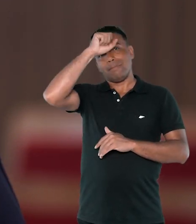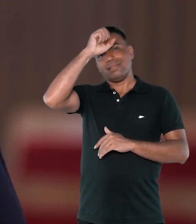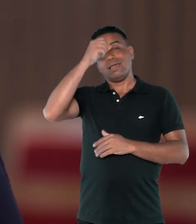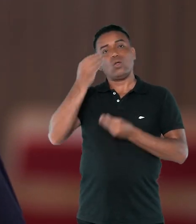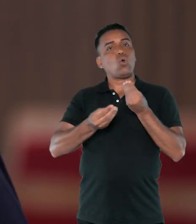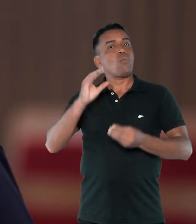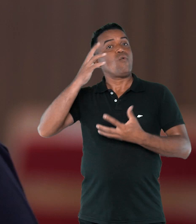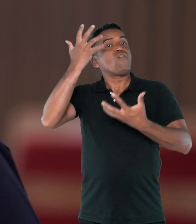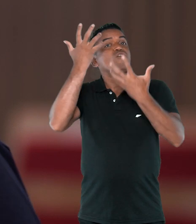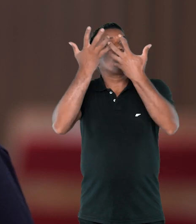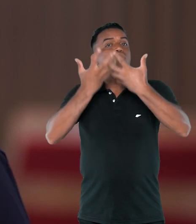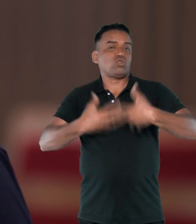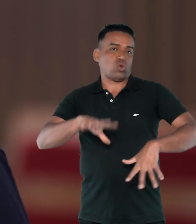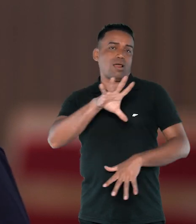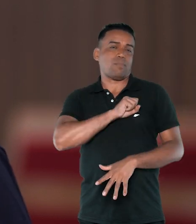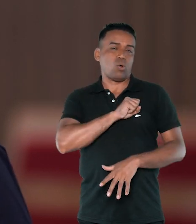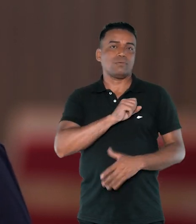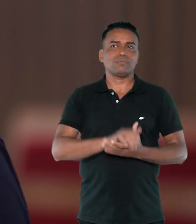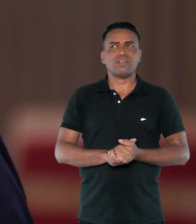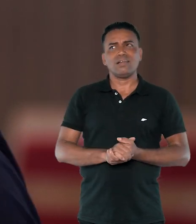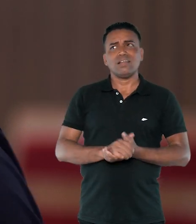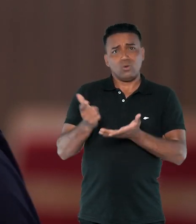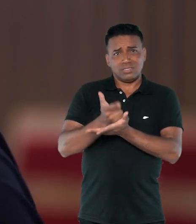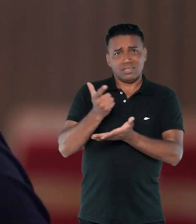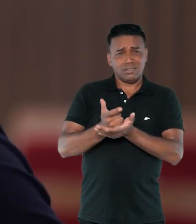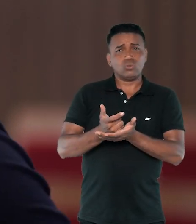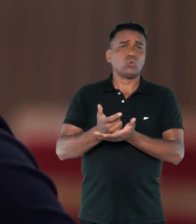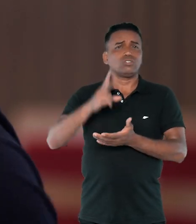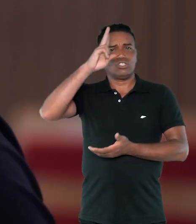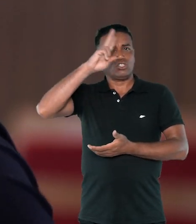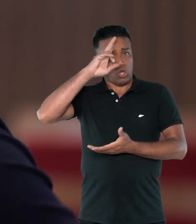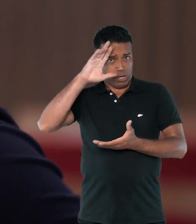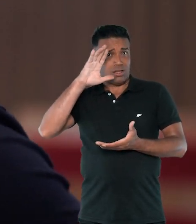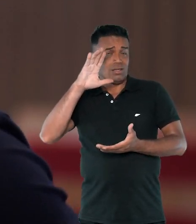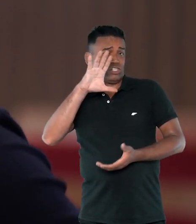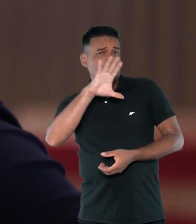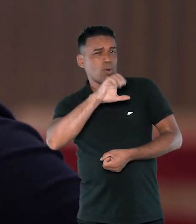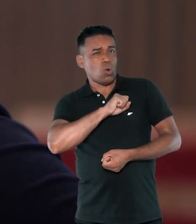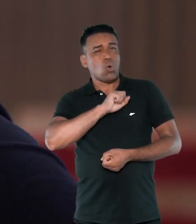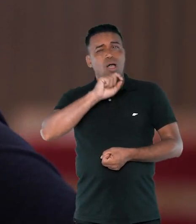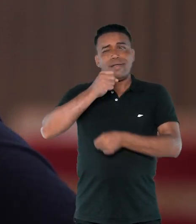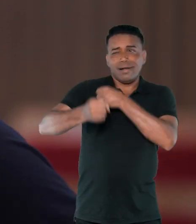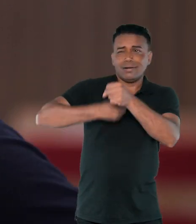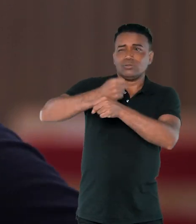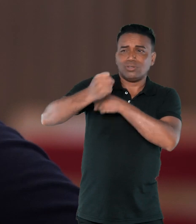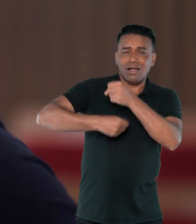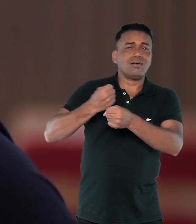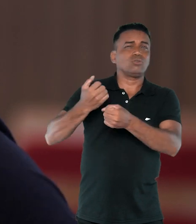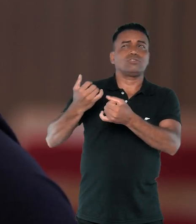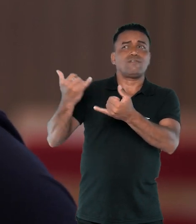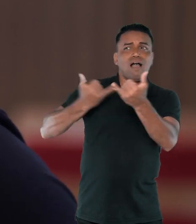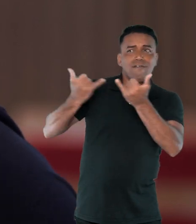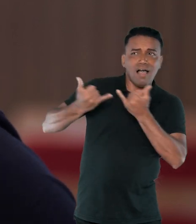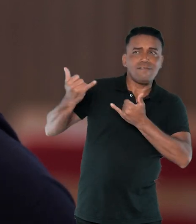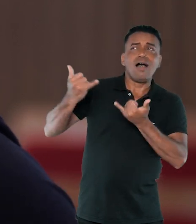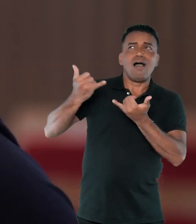ensinou depois disso tudo? Acho que foi sua mãe, né, que te deu essa frase das regras do jogo, né? Do carpinejar,